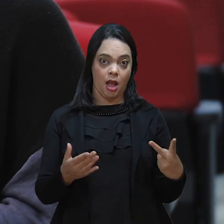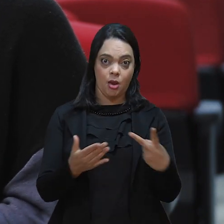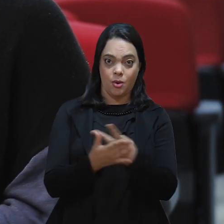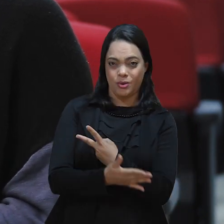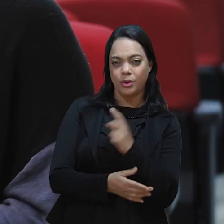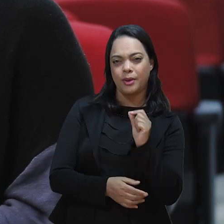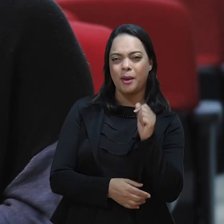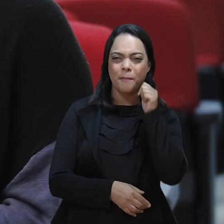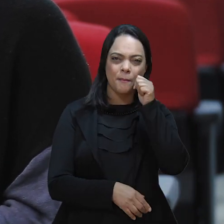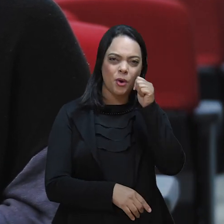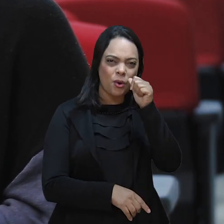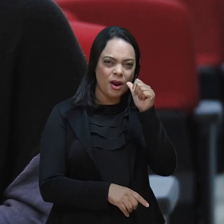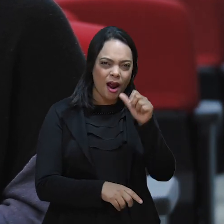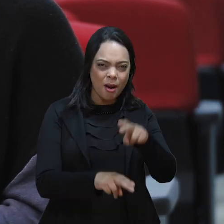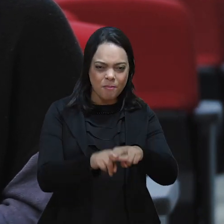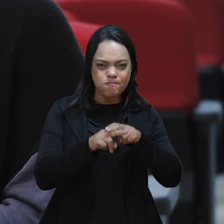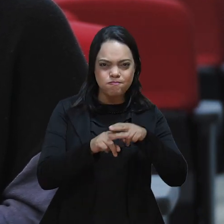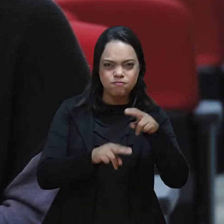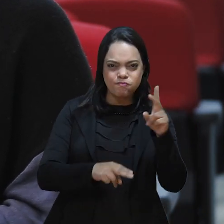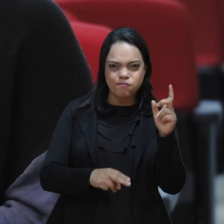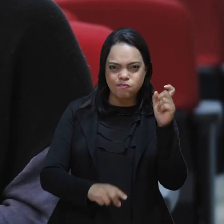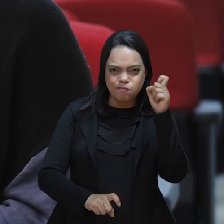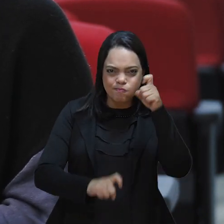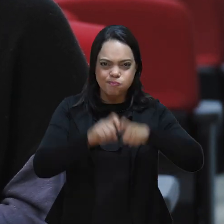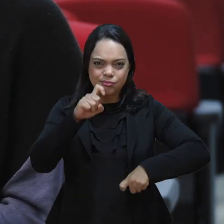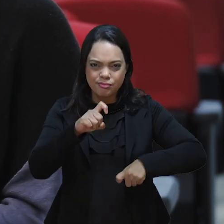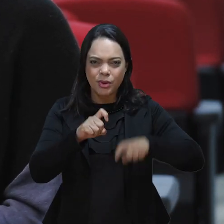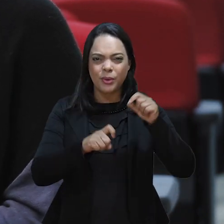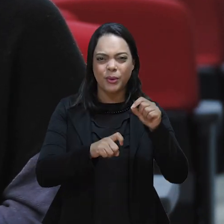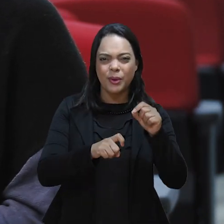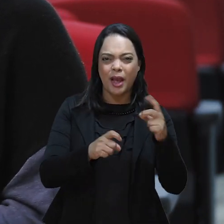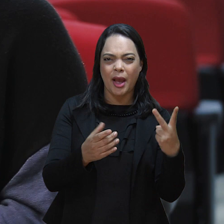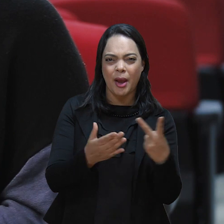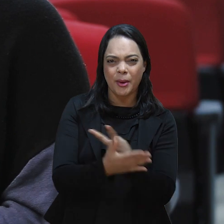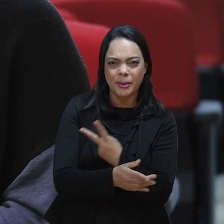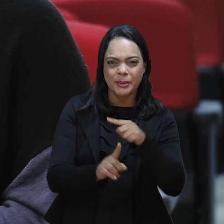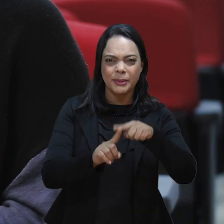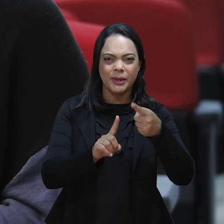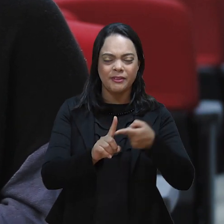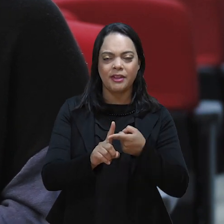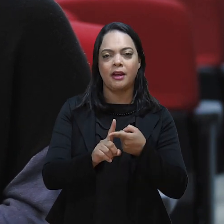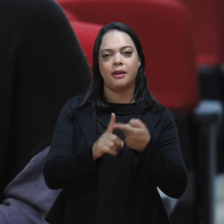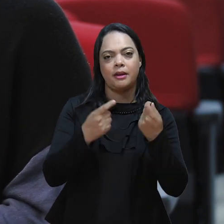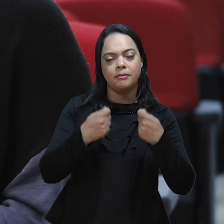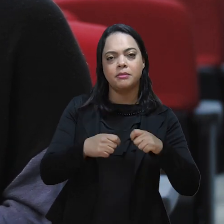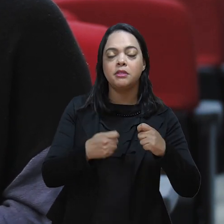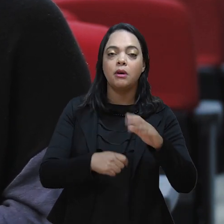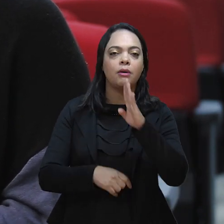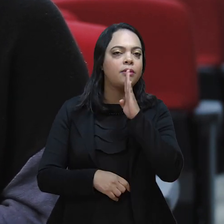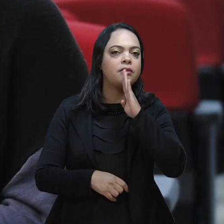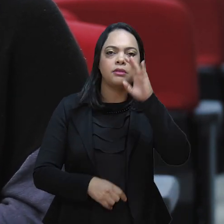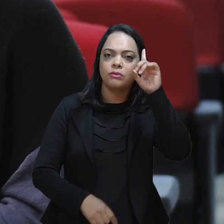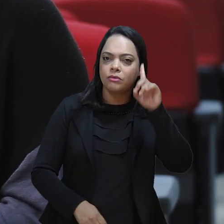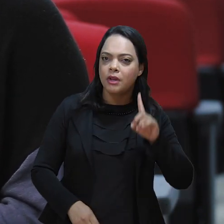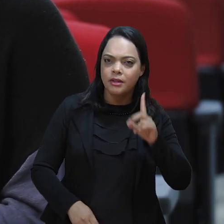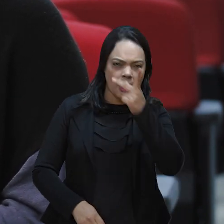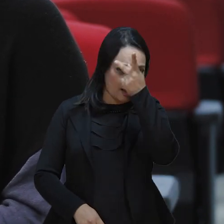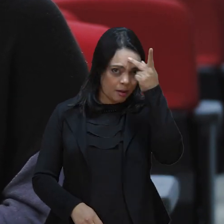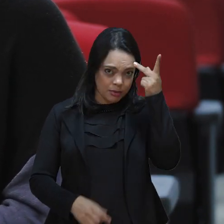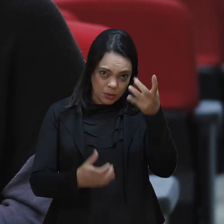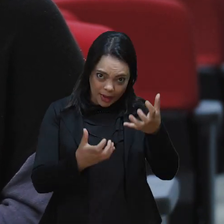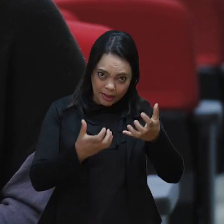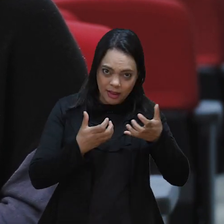uma mulher engravidar em decorrência de um estupro, é muito importante que ela saiba dos seus direitos. Se assim ela desejar, ela